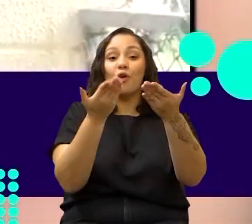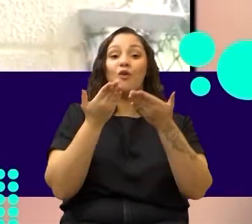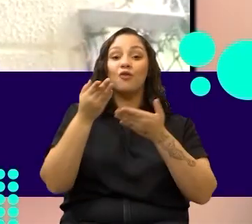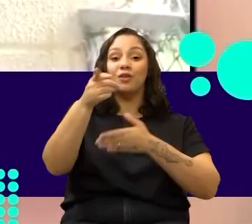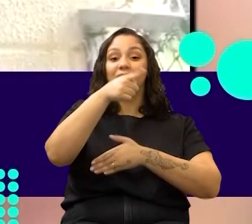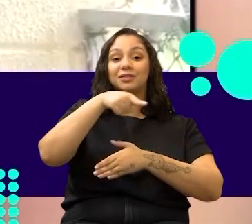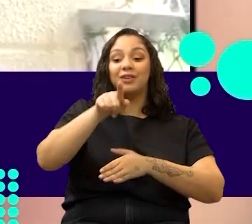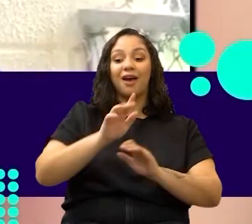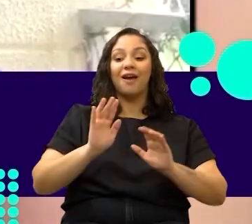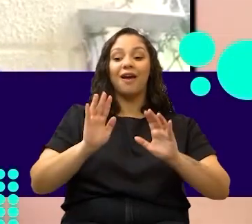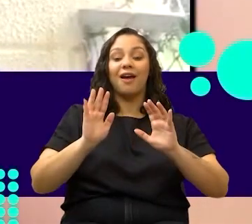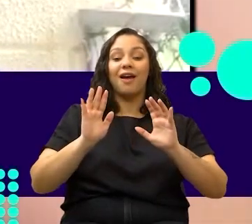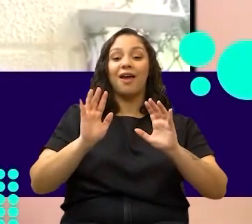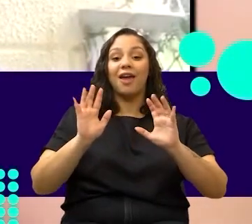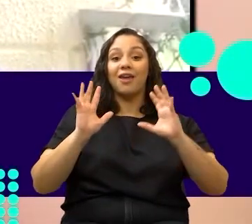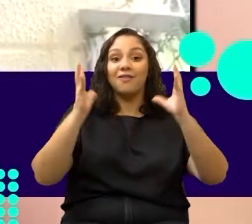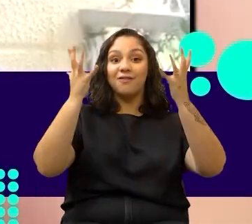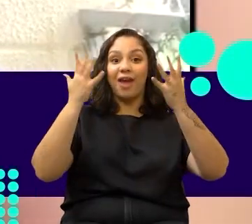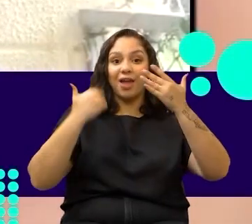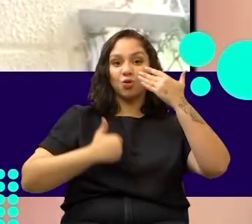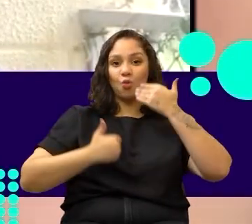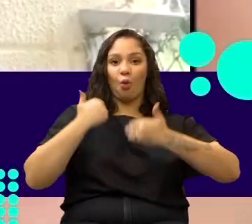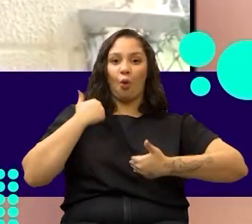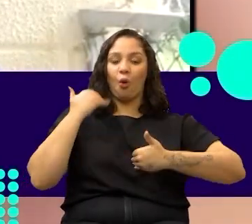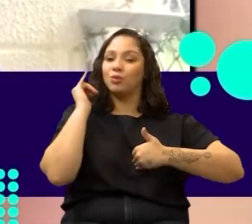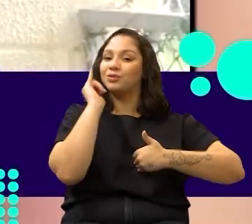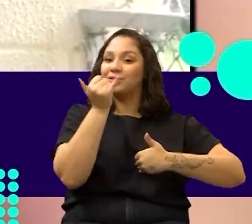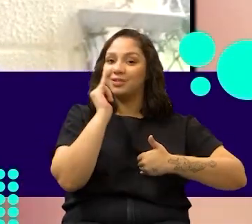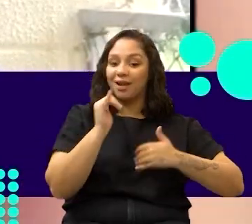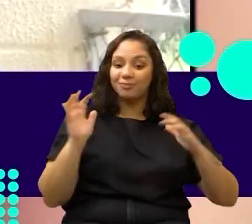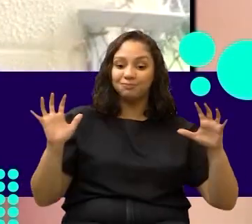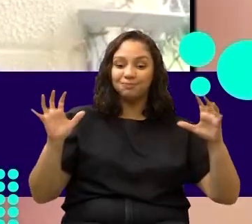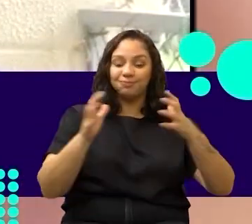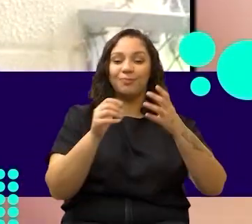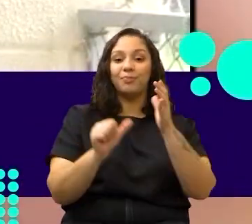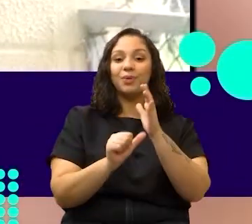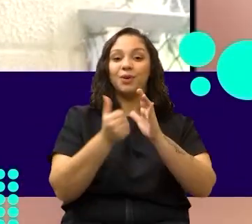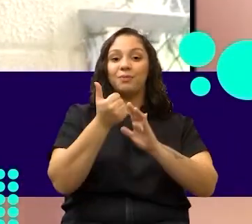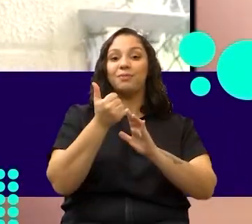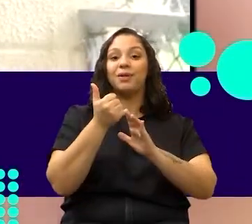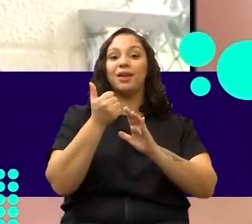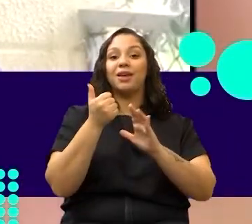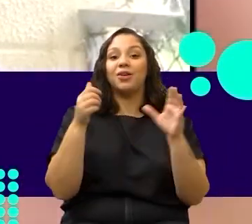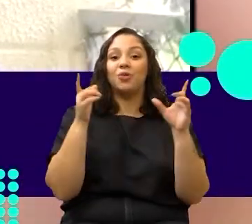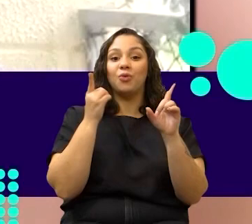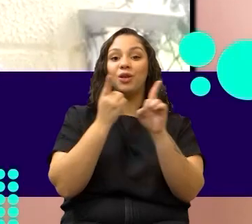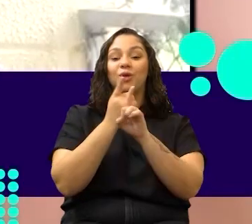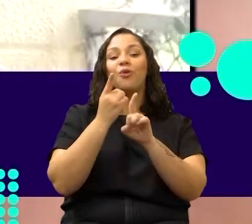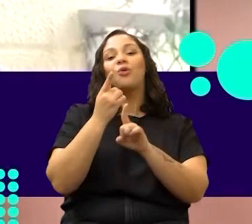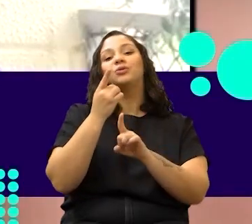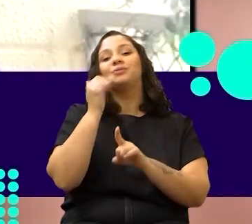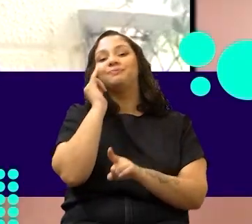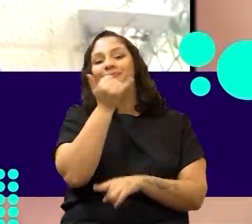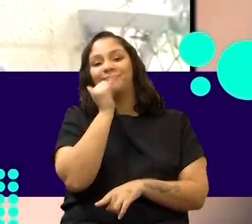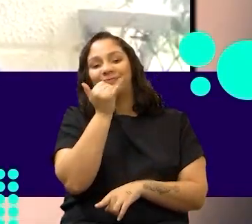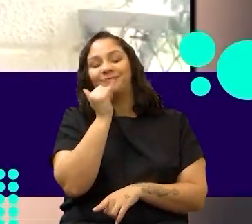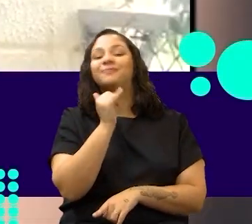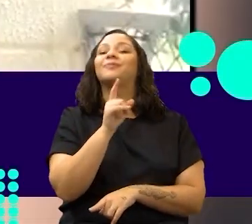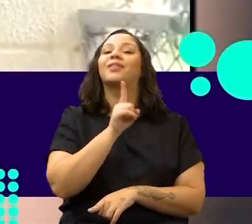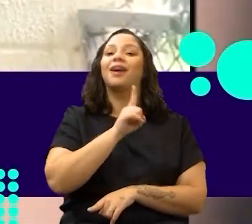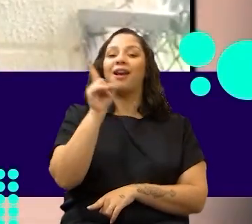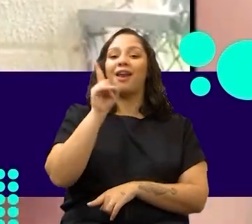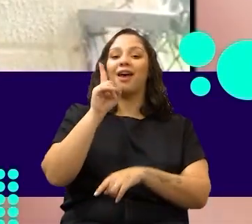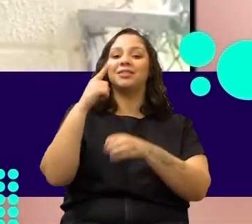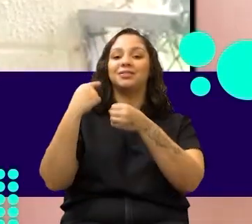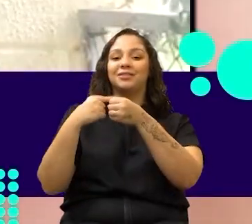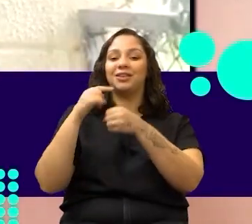vocês para o evento do Corpo ao Conto, primeiro encontro de contadores de histórias de Indaiatuba, que